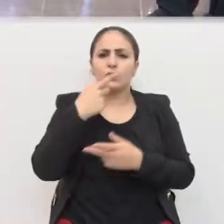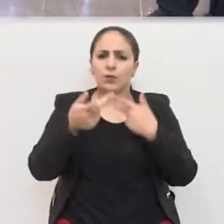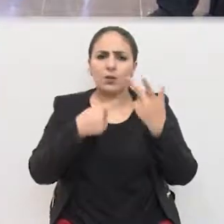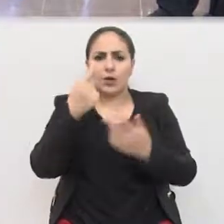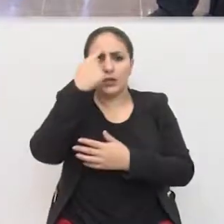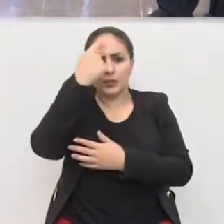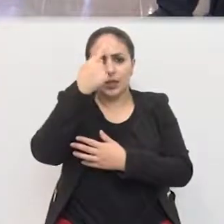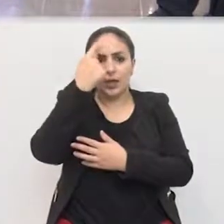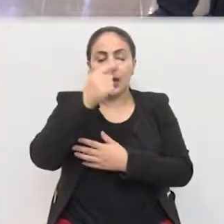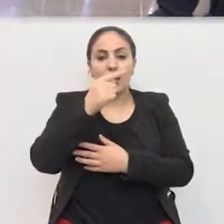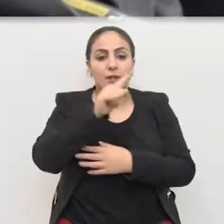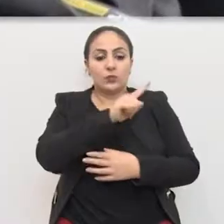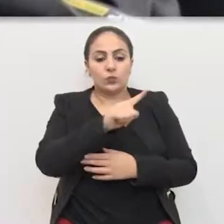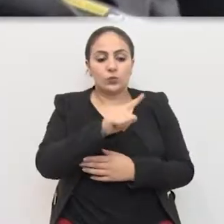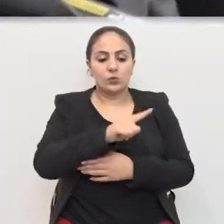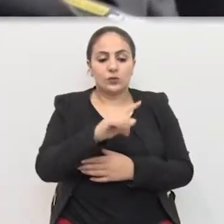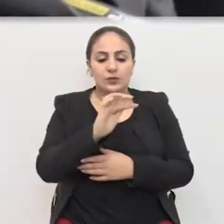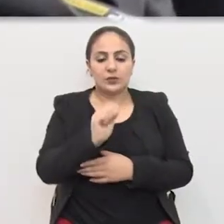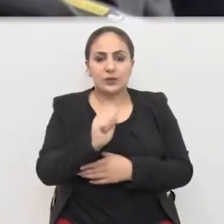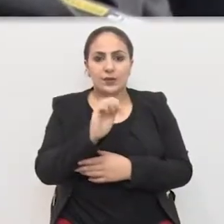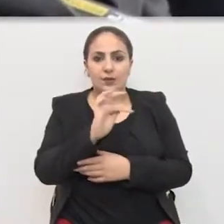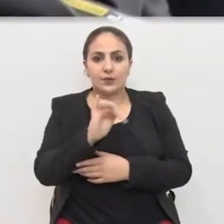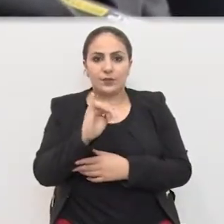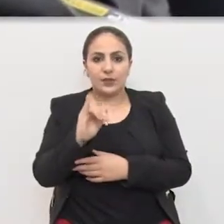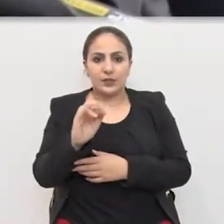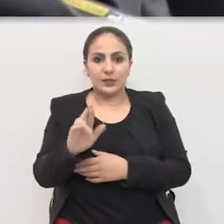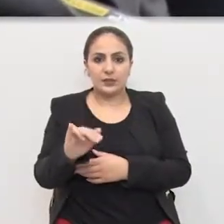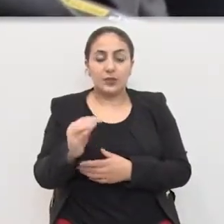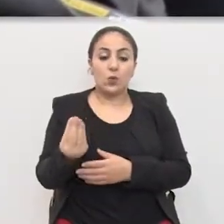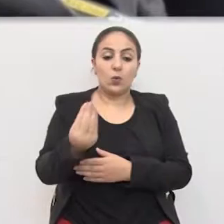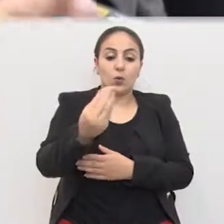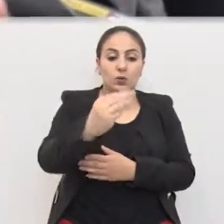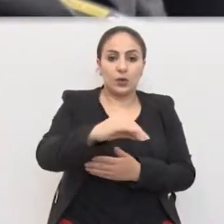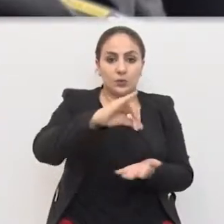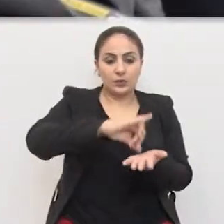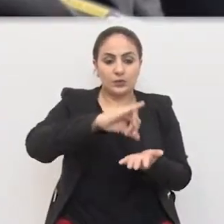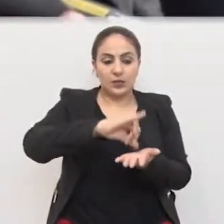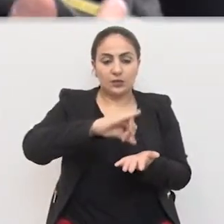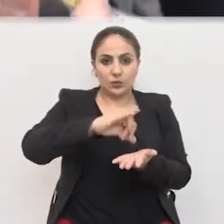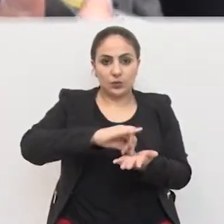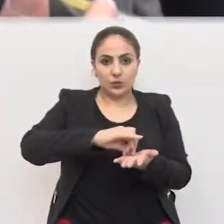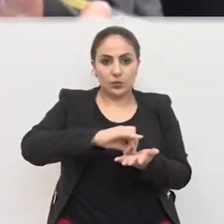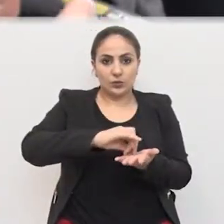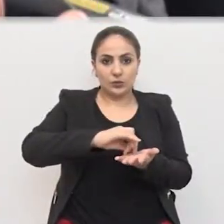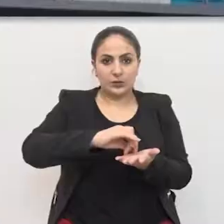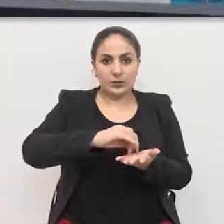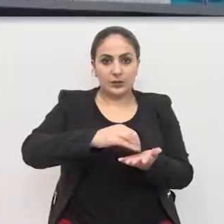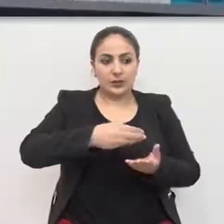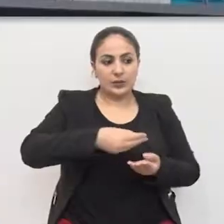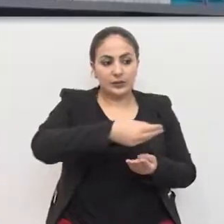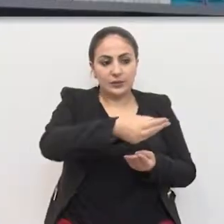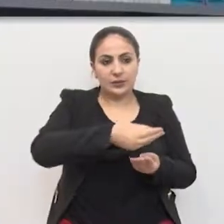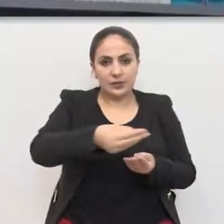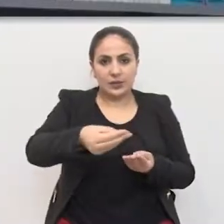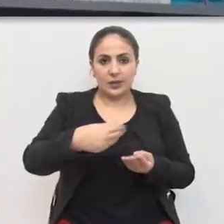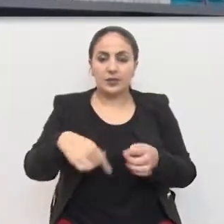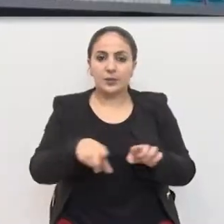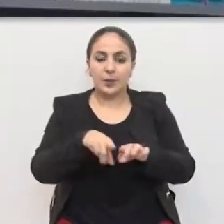da Comercial Zafari instalar no terreno o centro de distribuição e logística. Havia uma